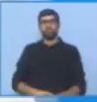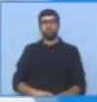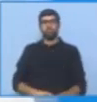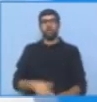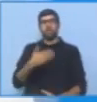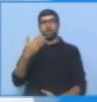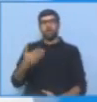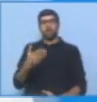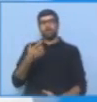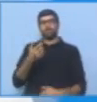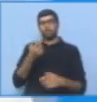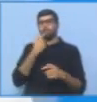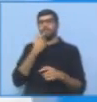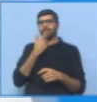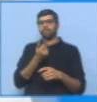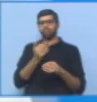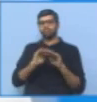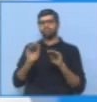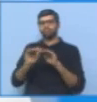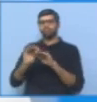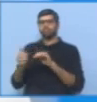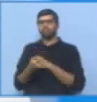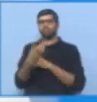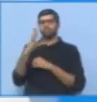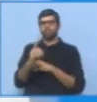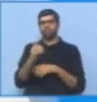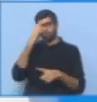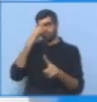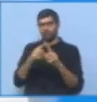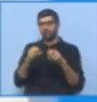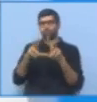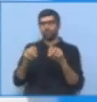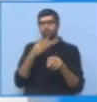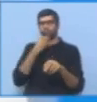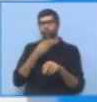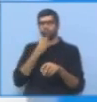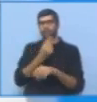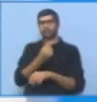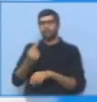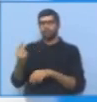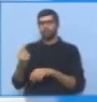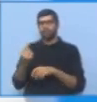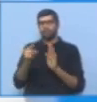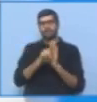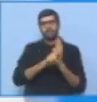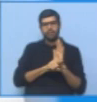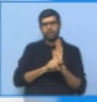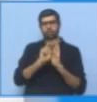Havia ali 6 talhas de pedra destinadas à purificação dos judeus, levando cada uma de 2 a 3